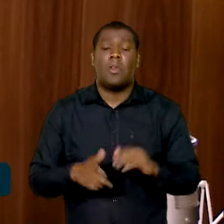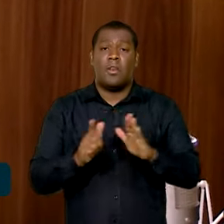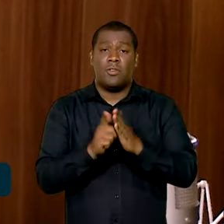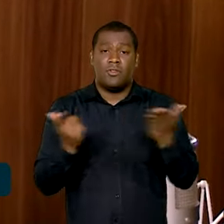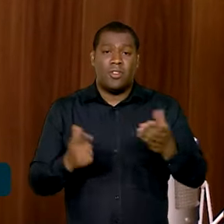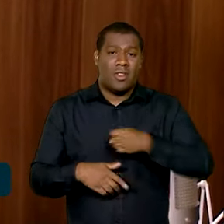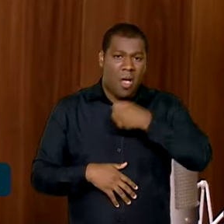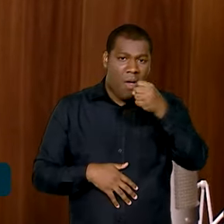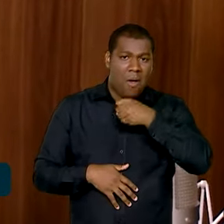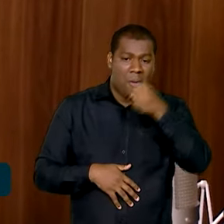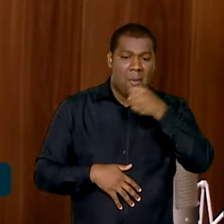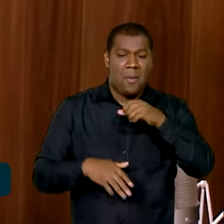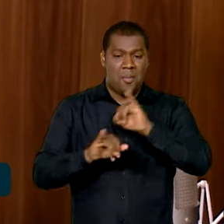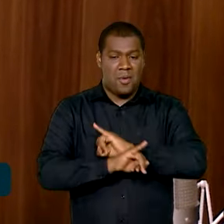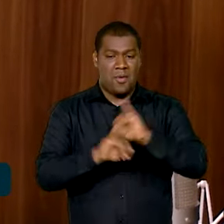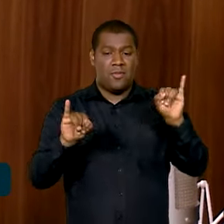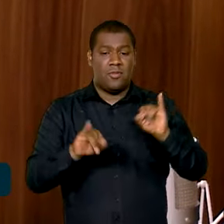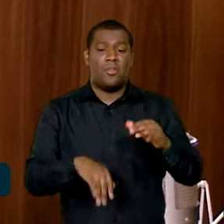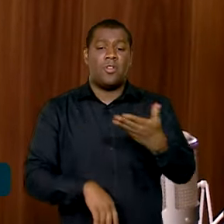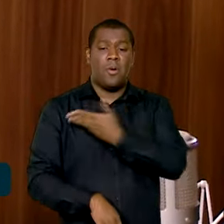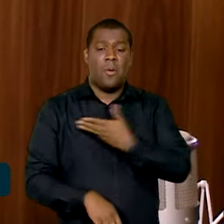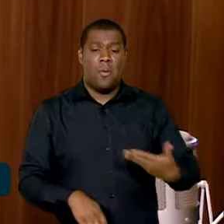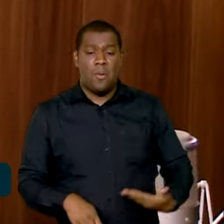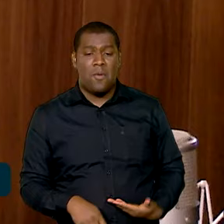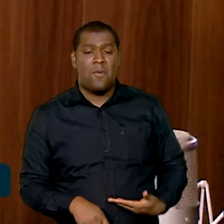que até diz o governo cria...